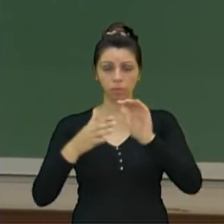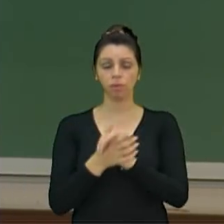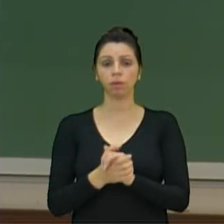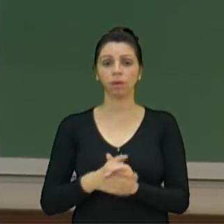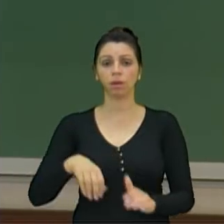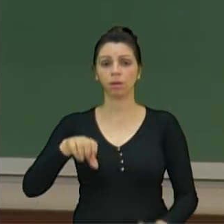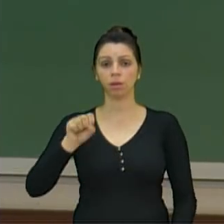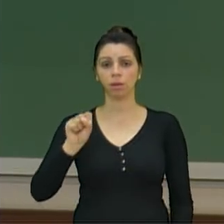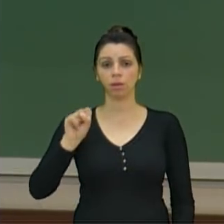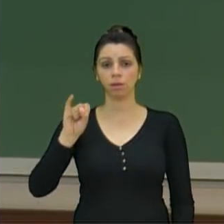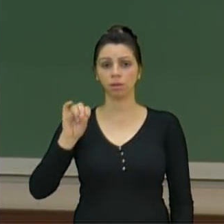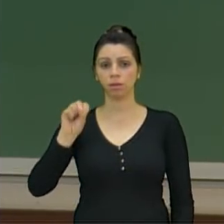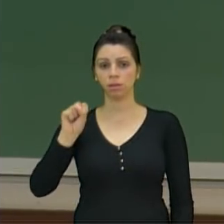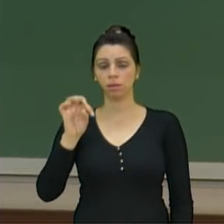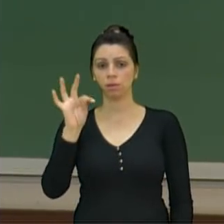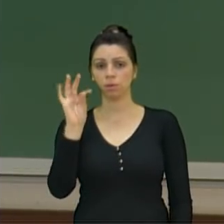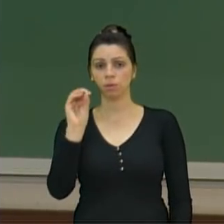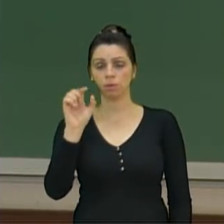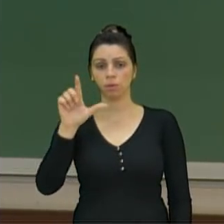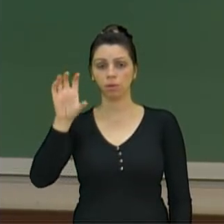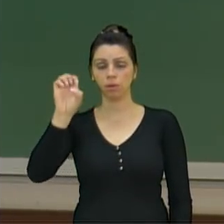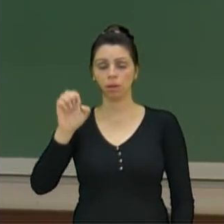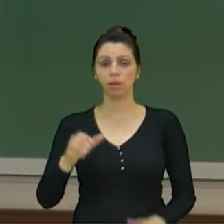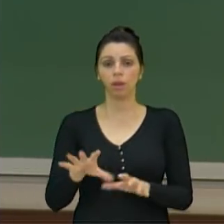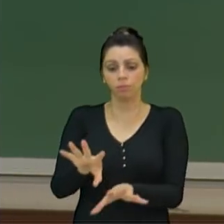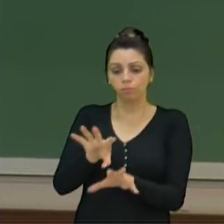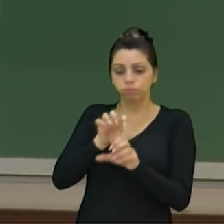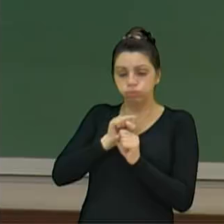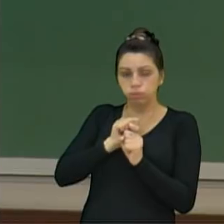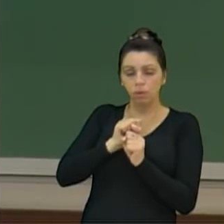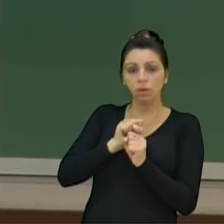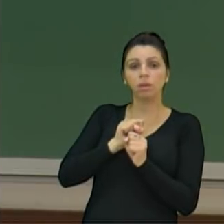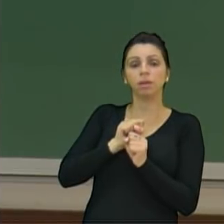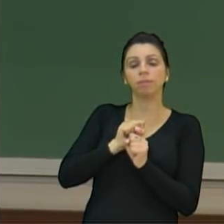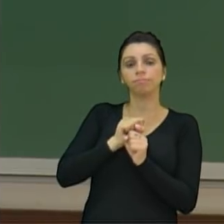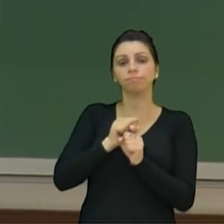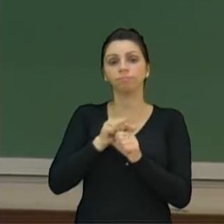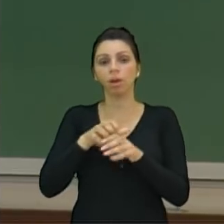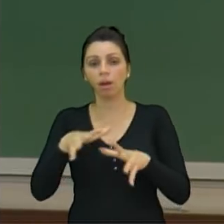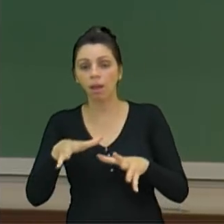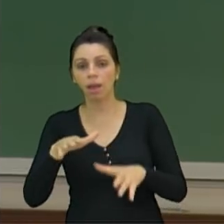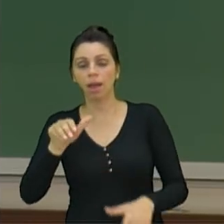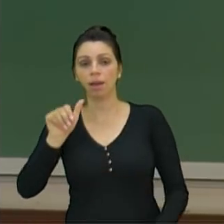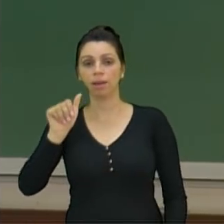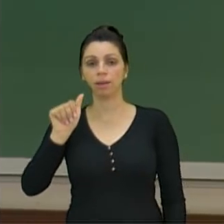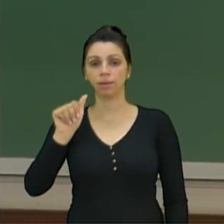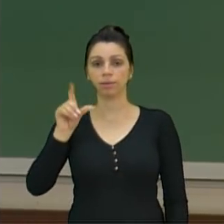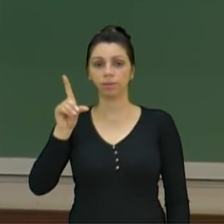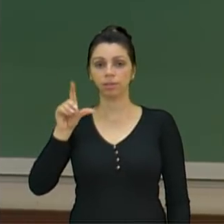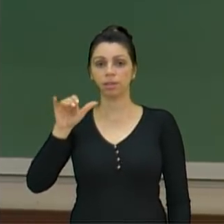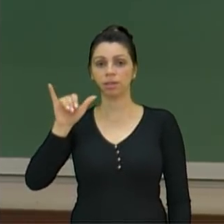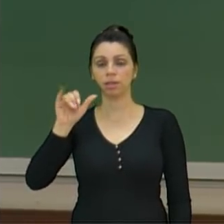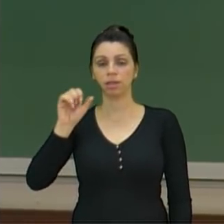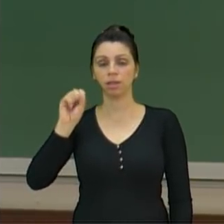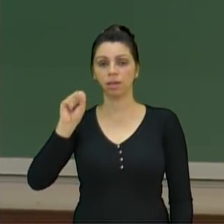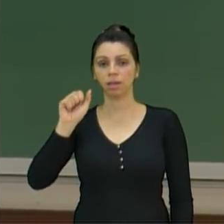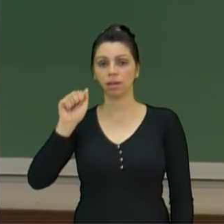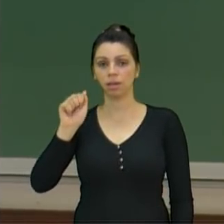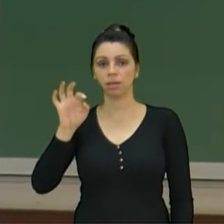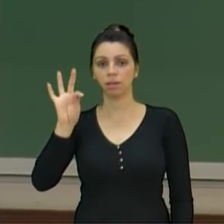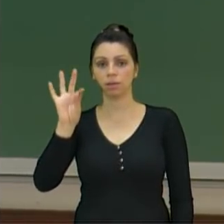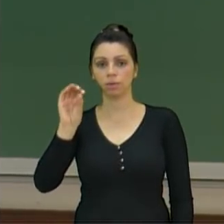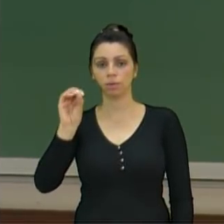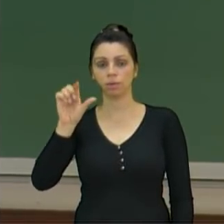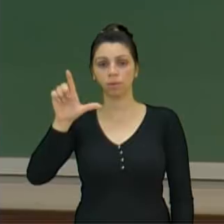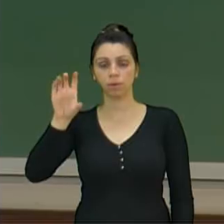que é quando ele se contrai, e a diástole, que é quando ele relaxa. Então, esses 2 movimentos é que fazem o